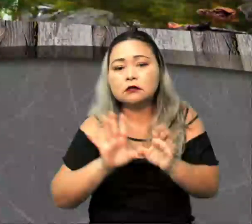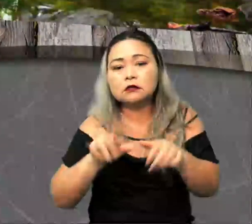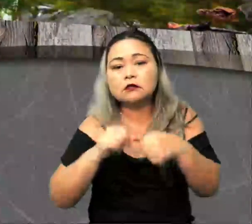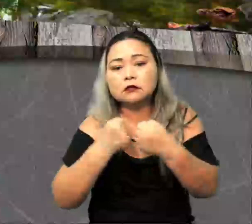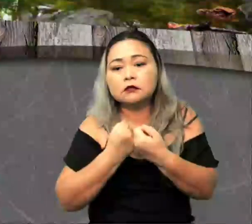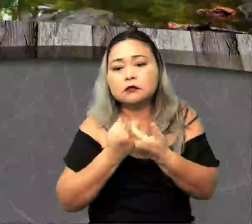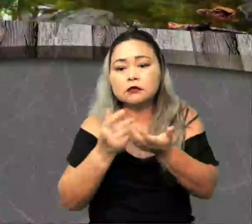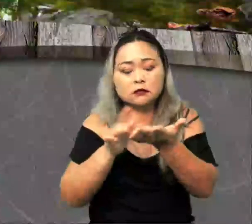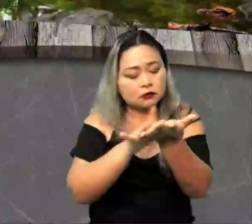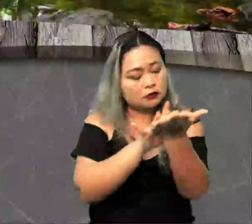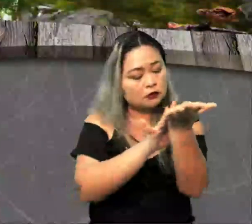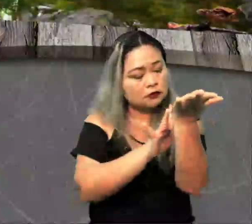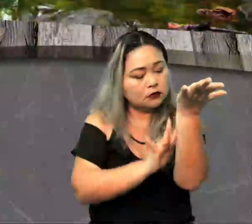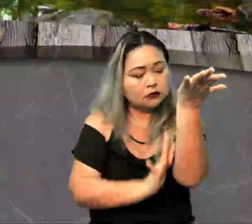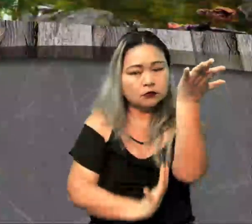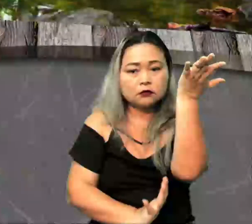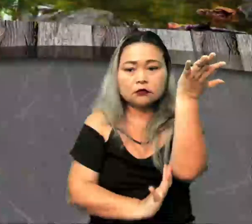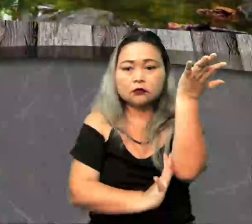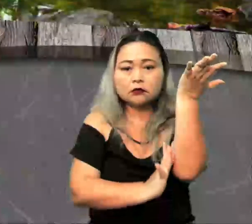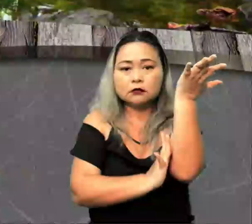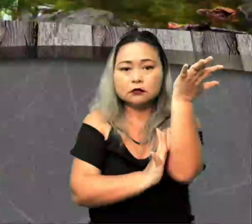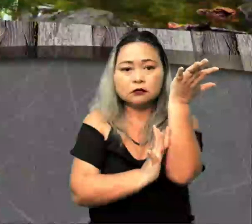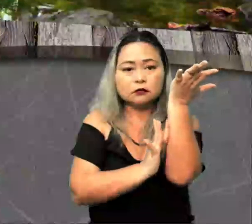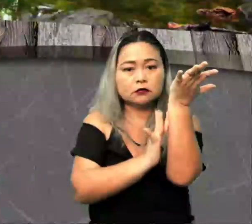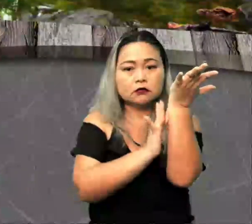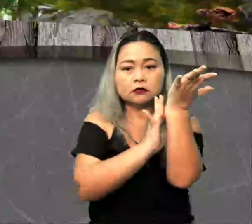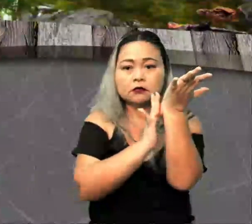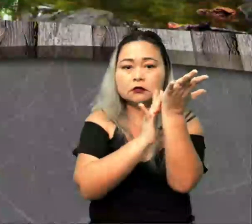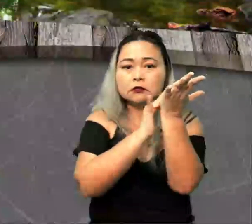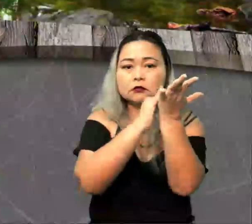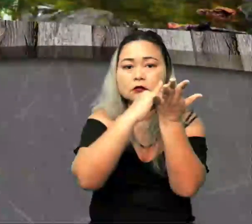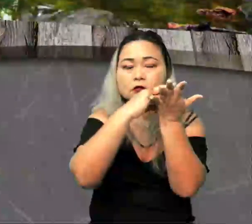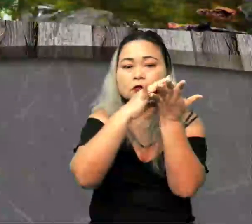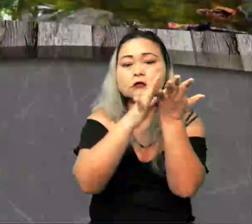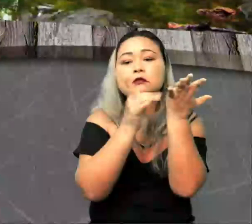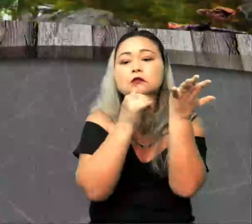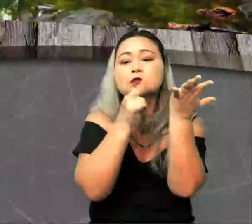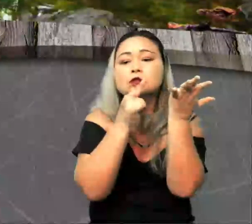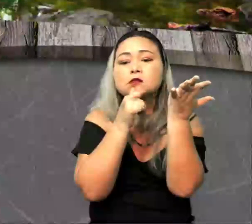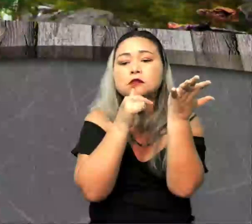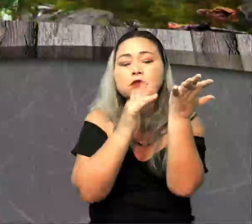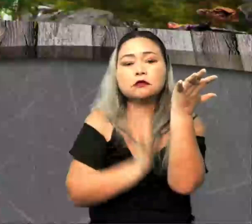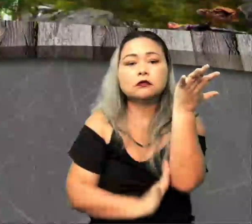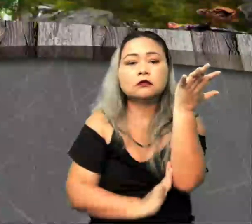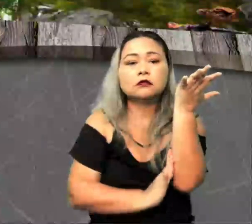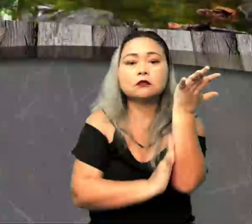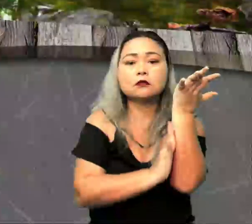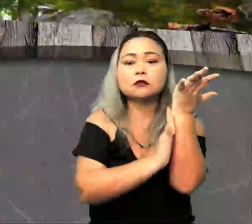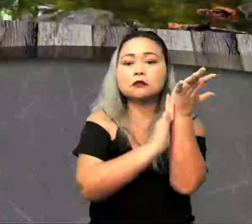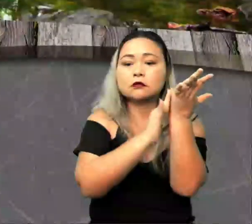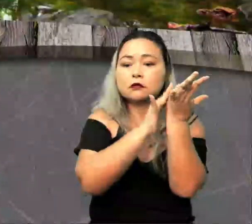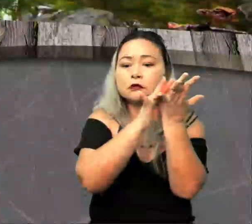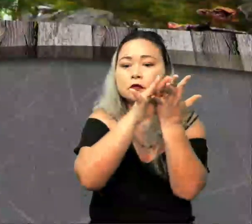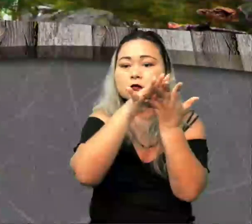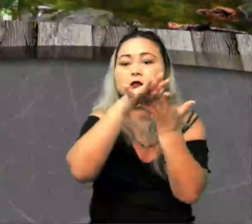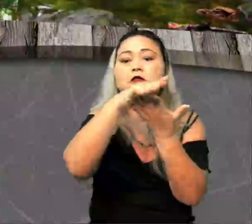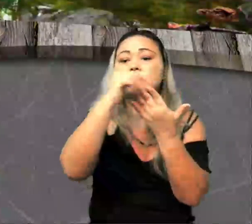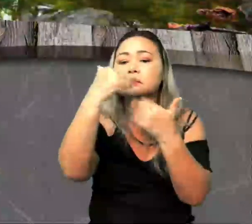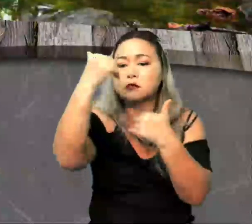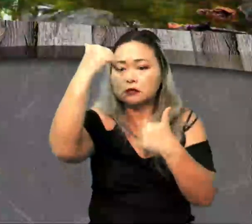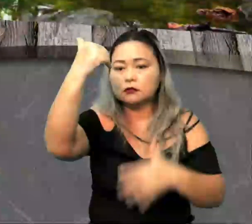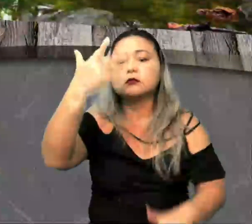caso, os vasos condutores, que permitiria que ele poderia se desenvolver e aquela água permitia esse organismo se